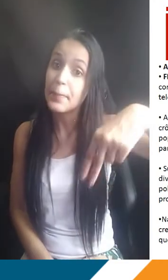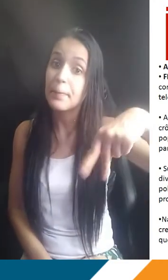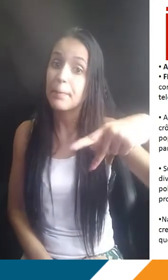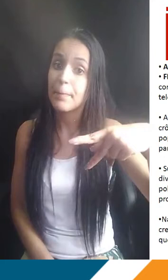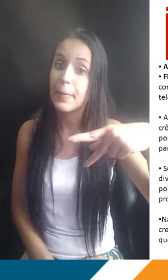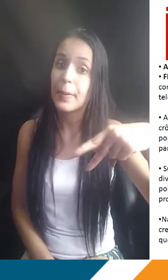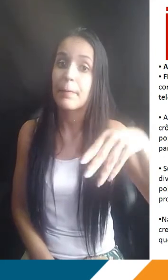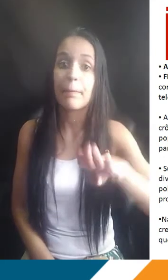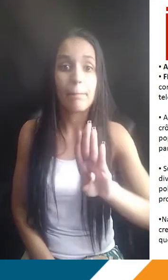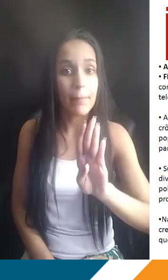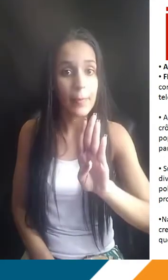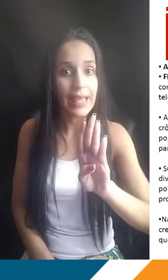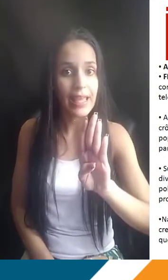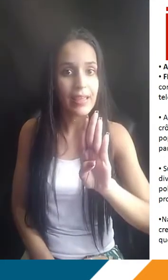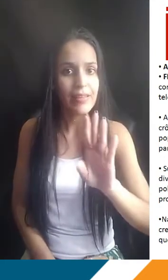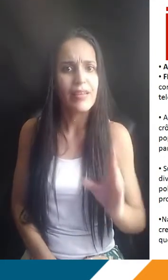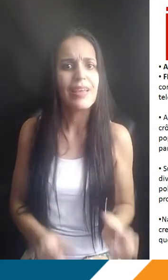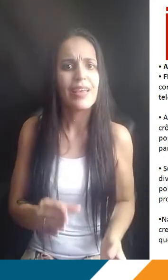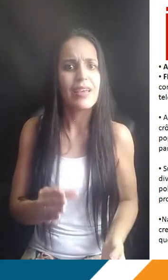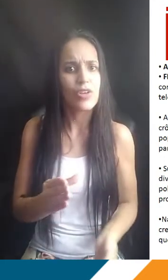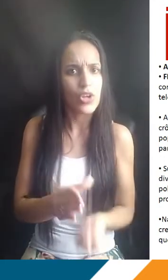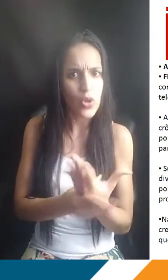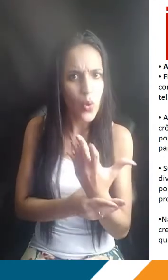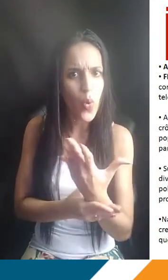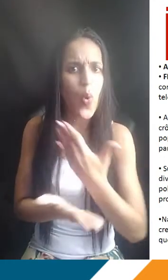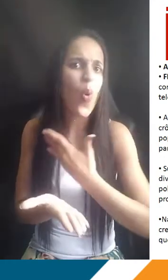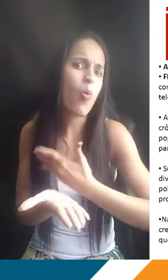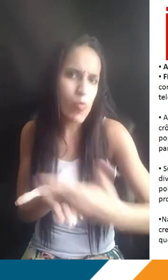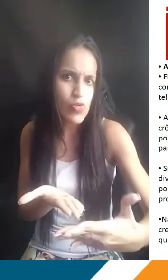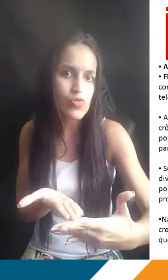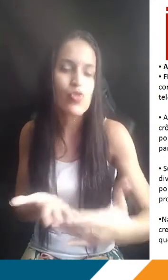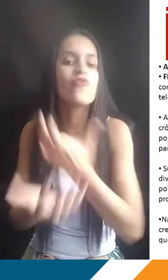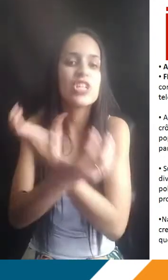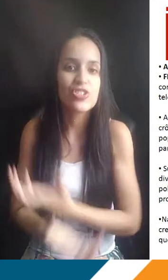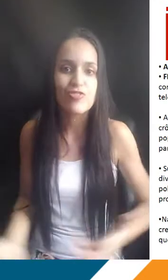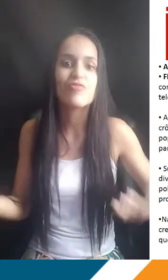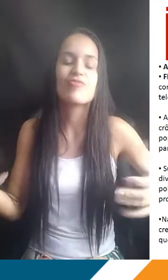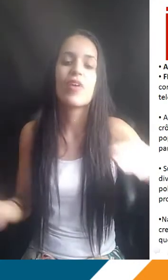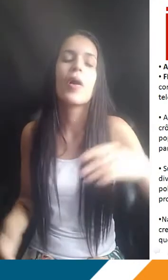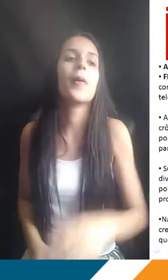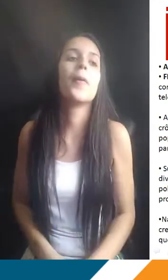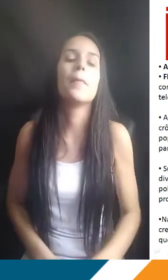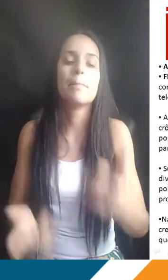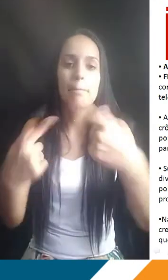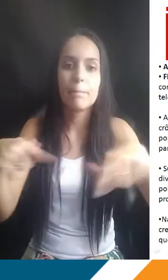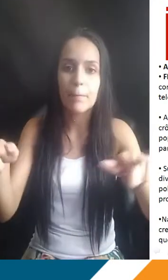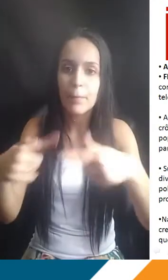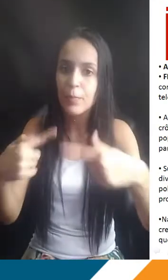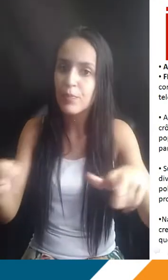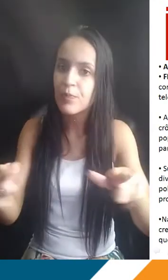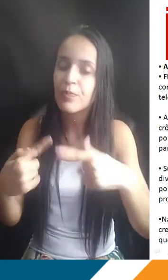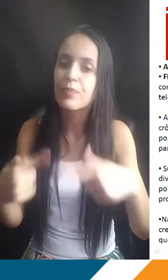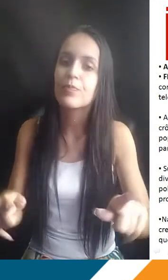desses festivais, né? Então, o nascimento da MPB passou pelos festivais de música, promovido pelas emissoras de TV,